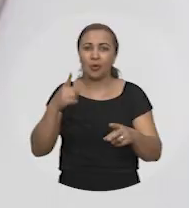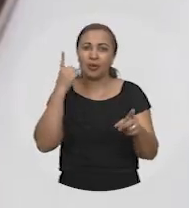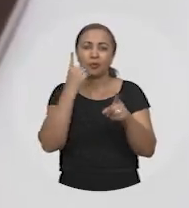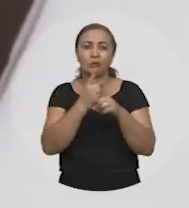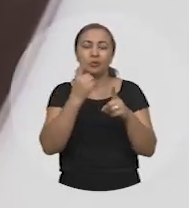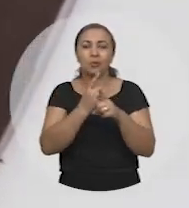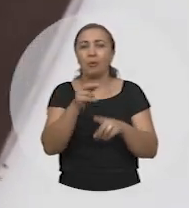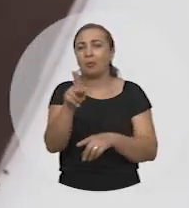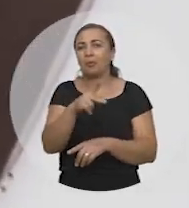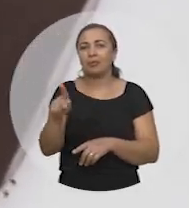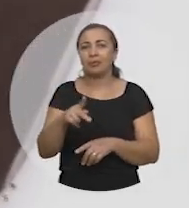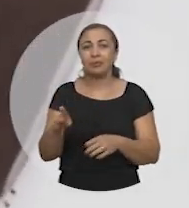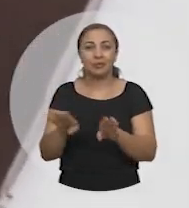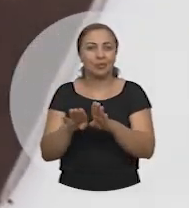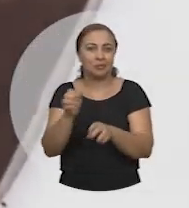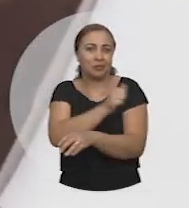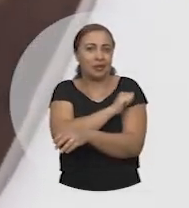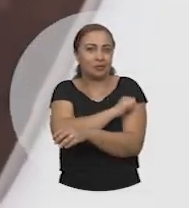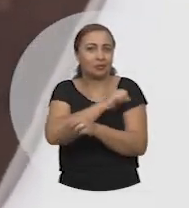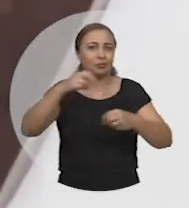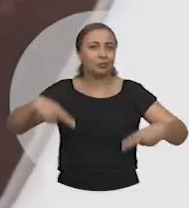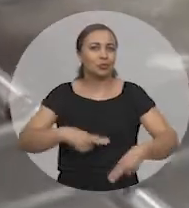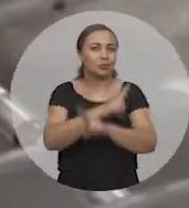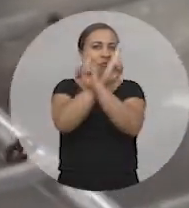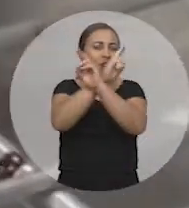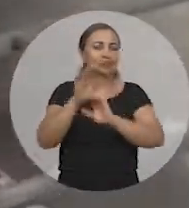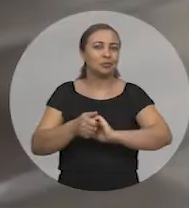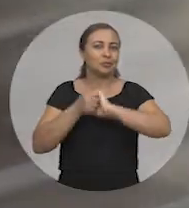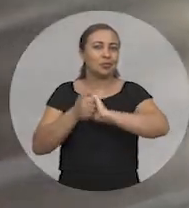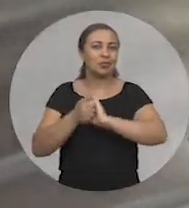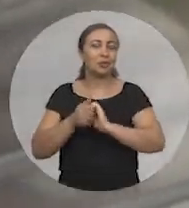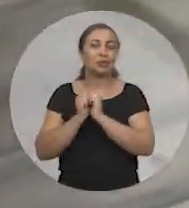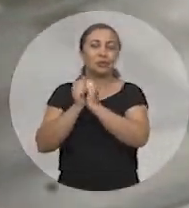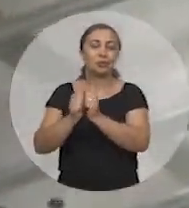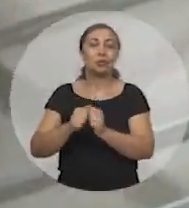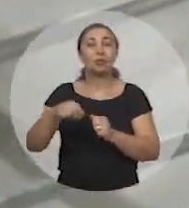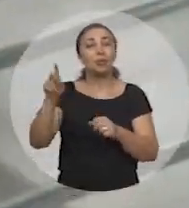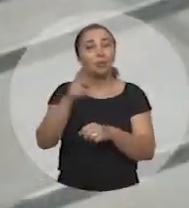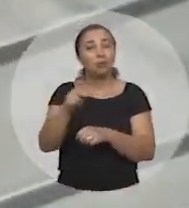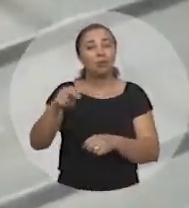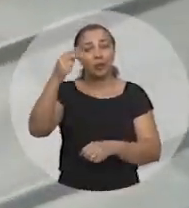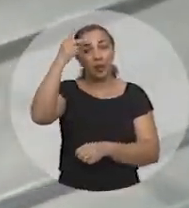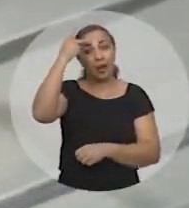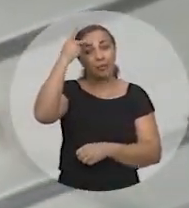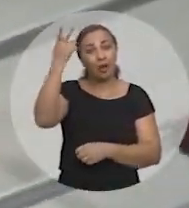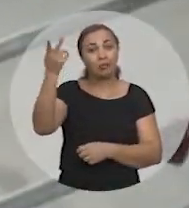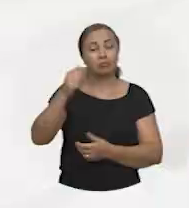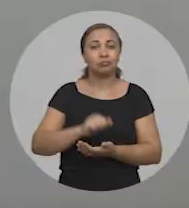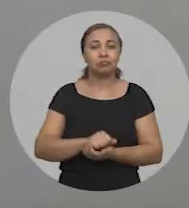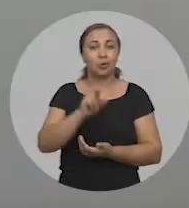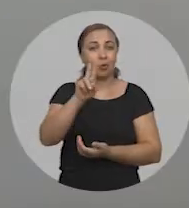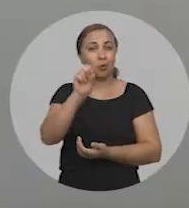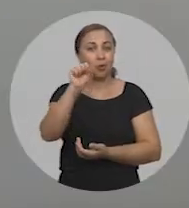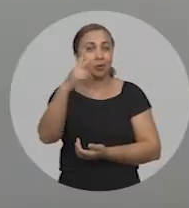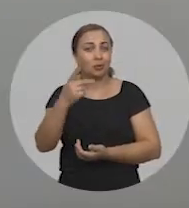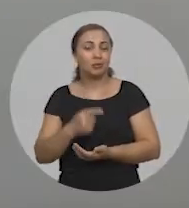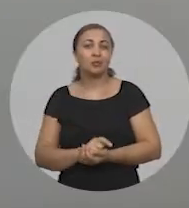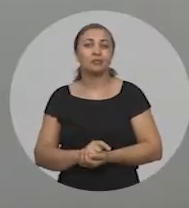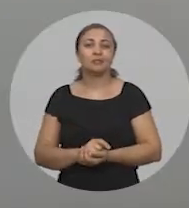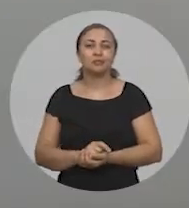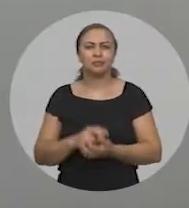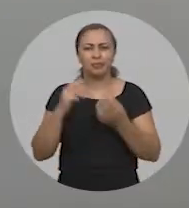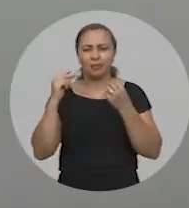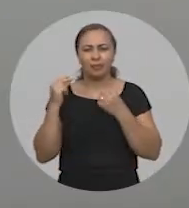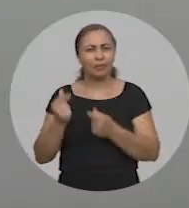Chocolate foi o que descobriram professores e estudantes da uesb em parceria com professores da USP tanto